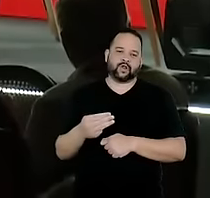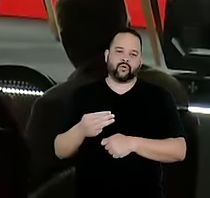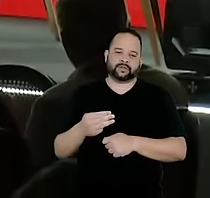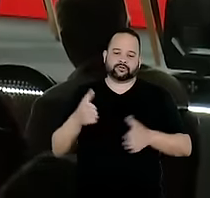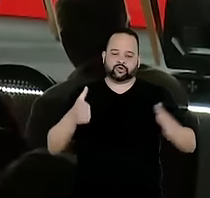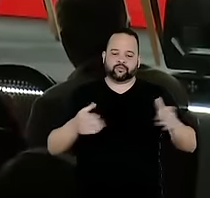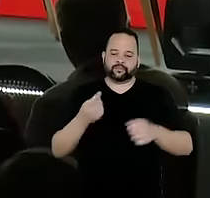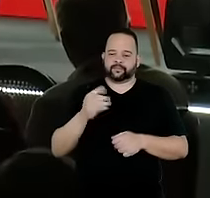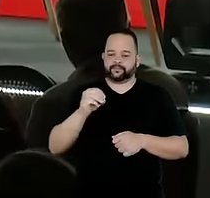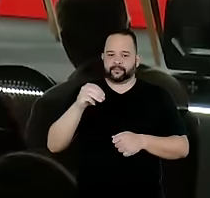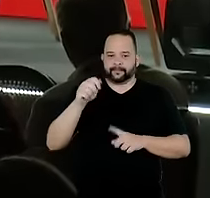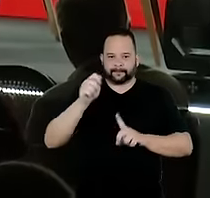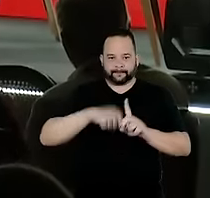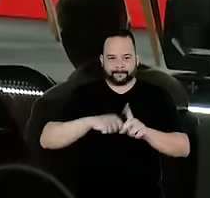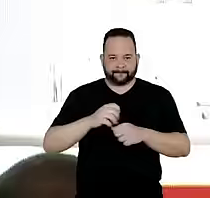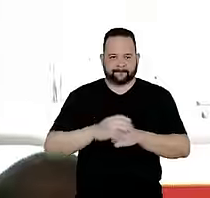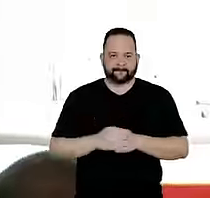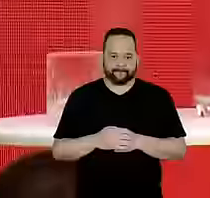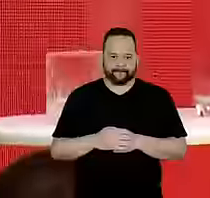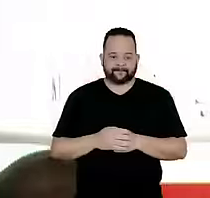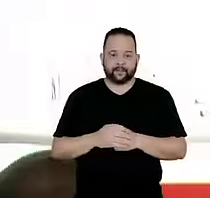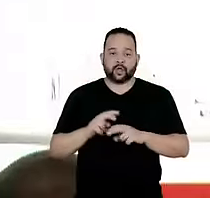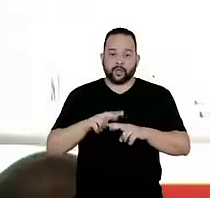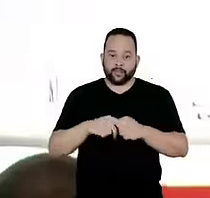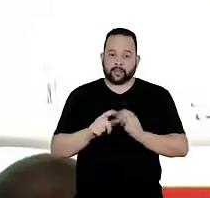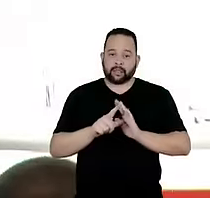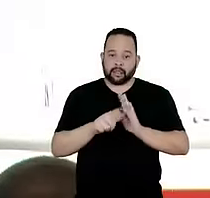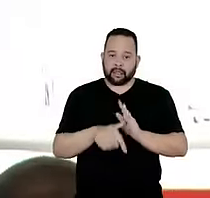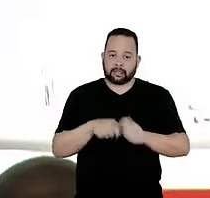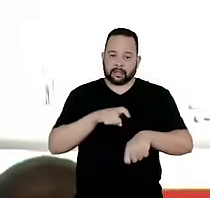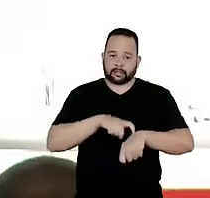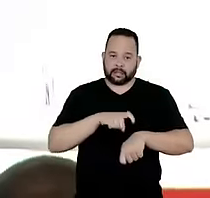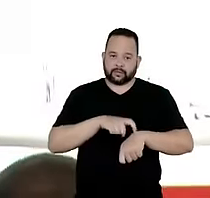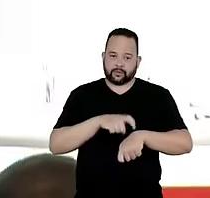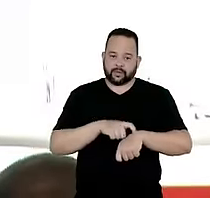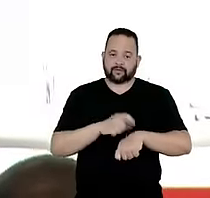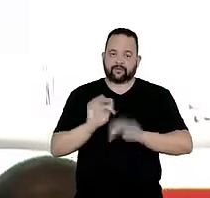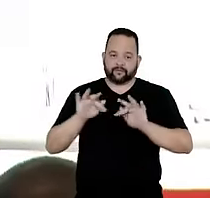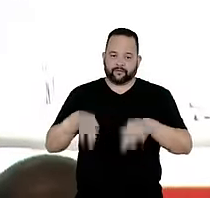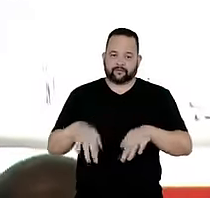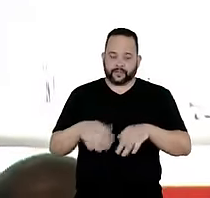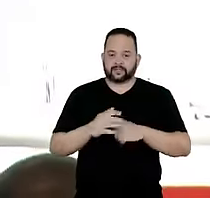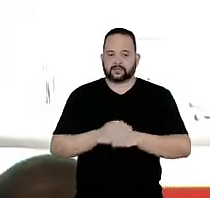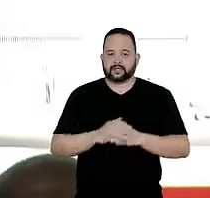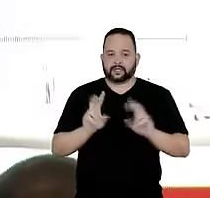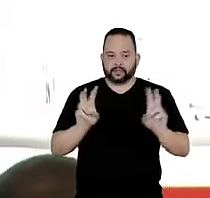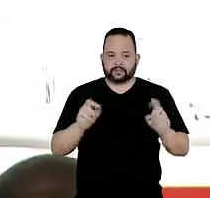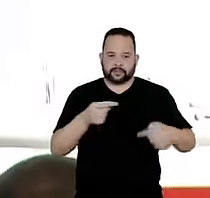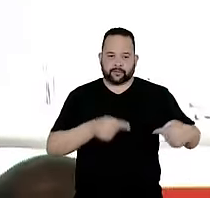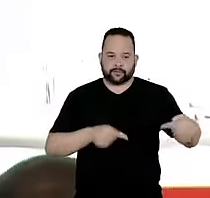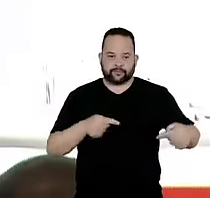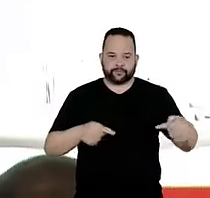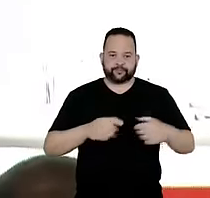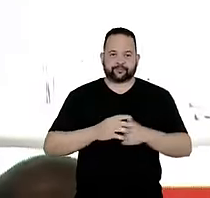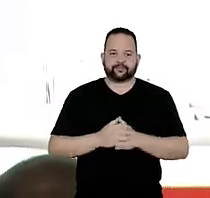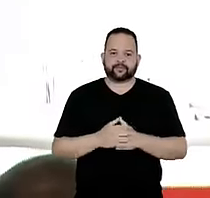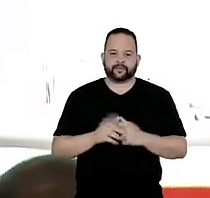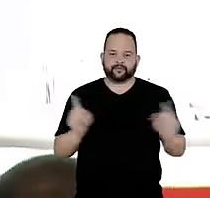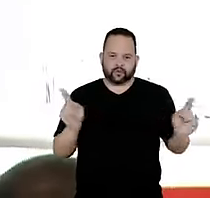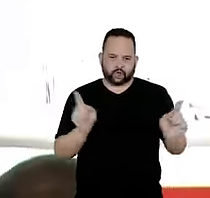aqui do horário eu vou passar rapidamente aqui para o nosso fechamento né É É que é são é o que a gente chama de resumo em relação às nossas